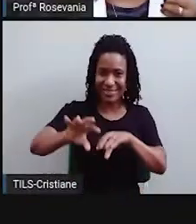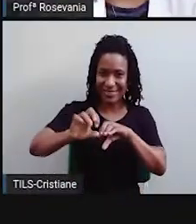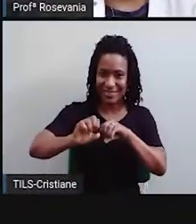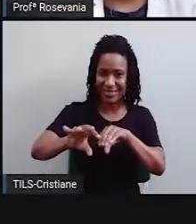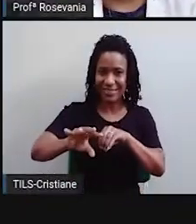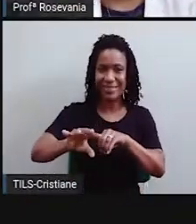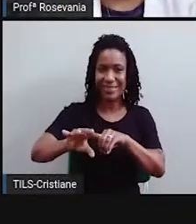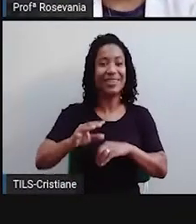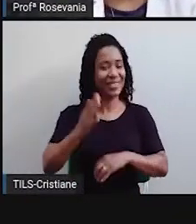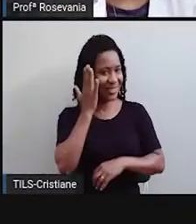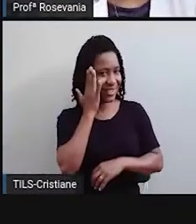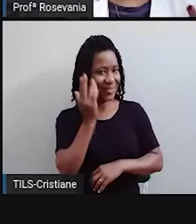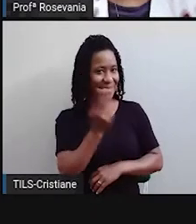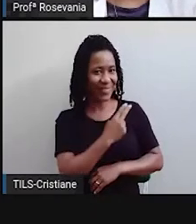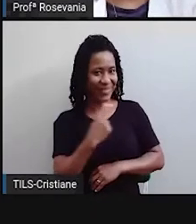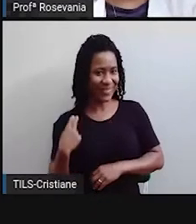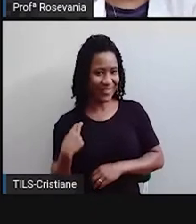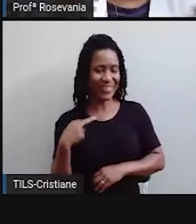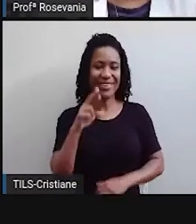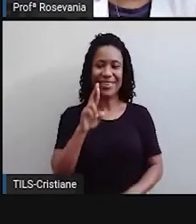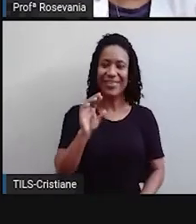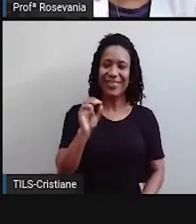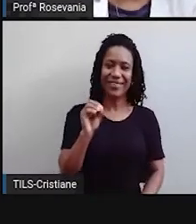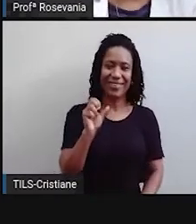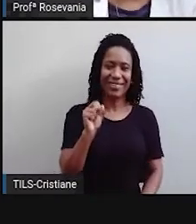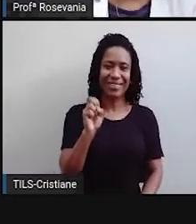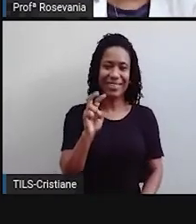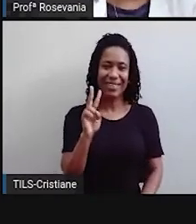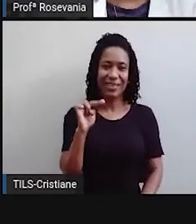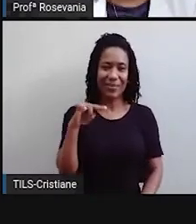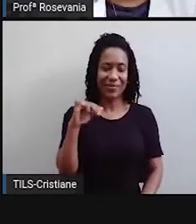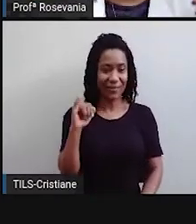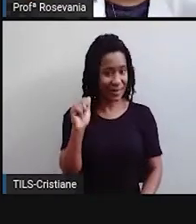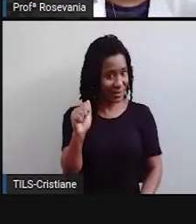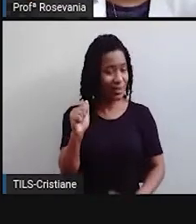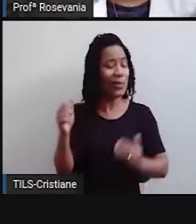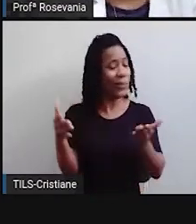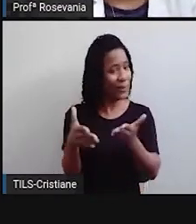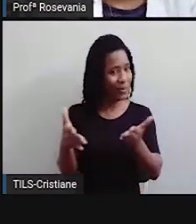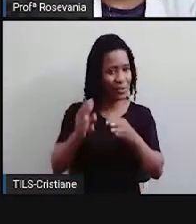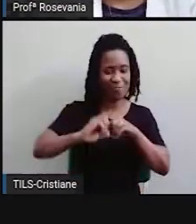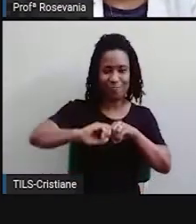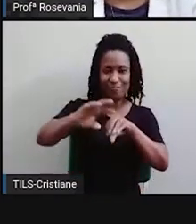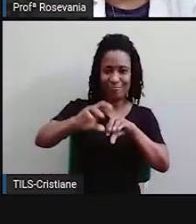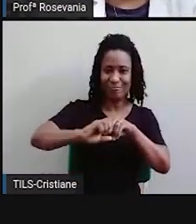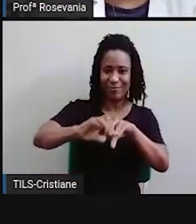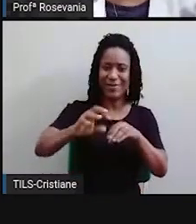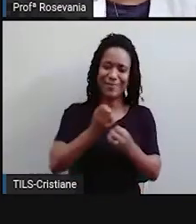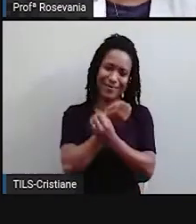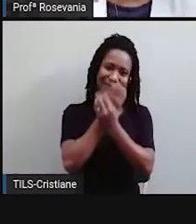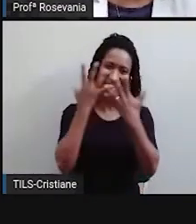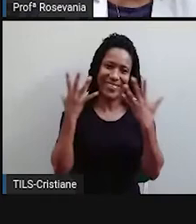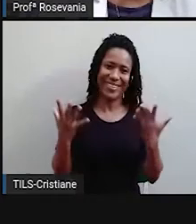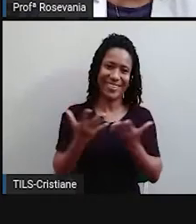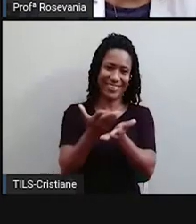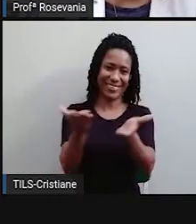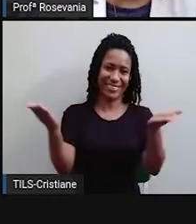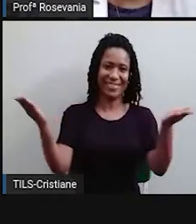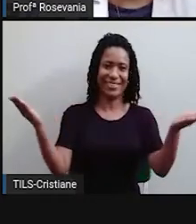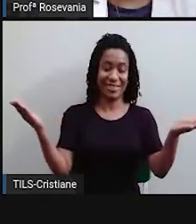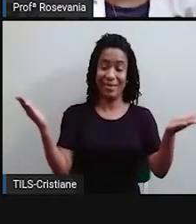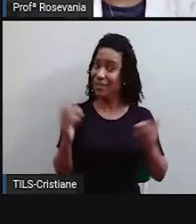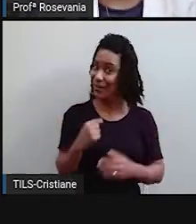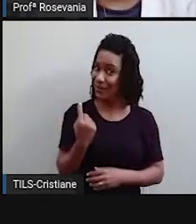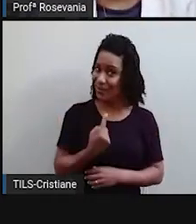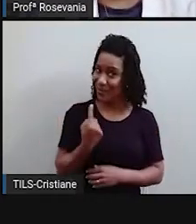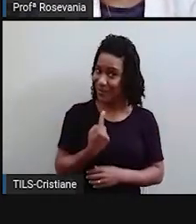professora Rosivânia e estou aqui, né, para fazer essa aula que espero que seja maravilhosa para todos. E não estou